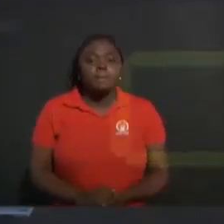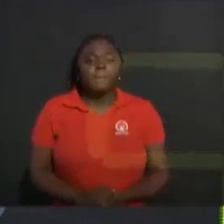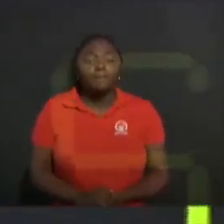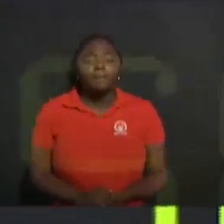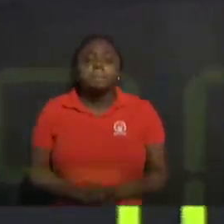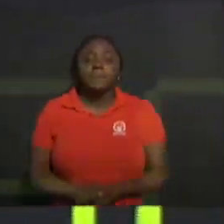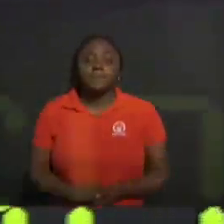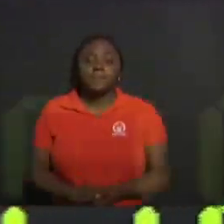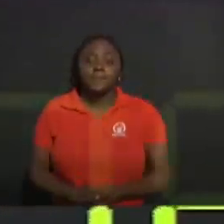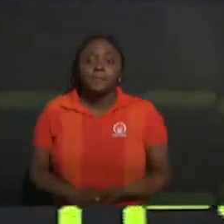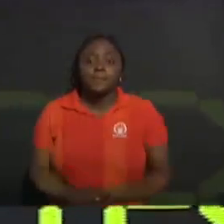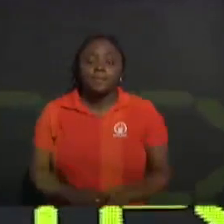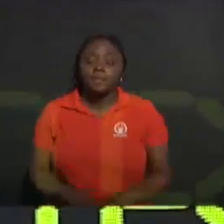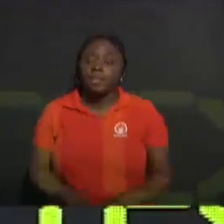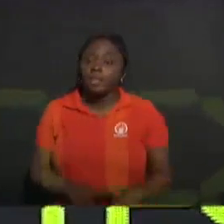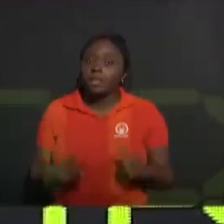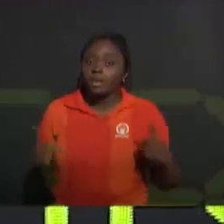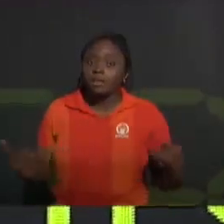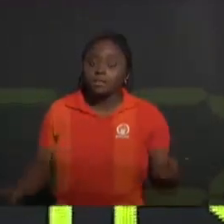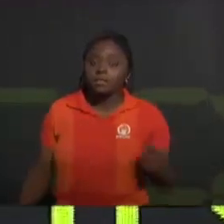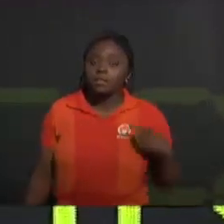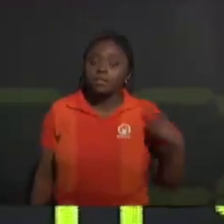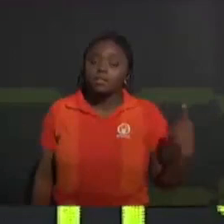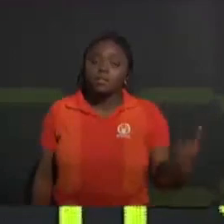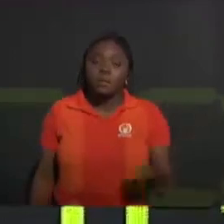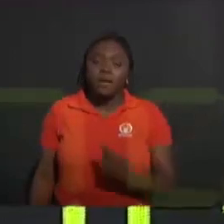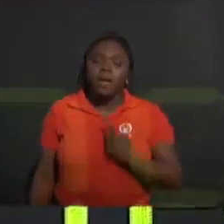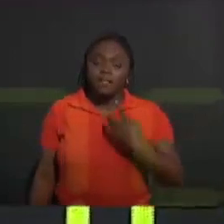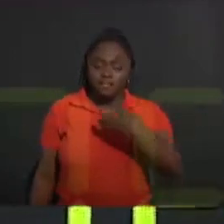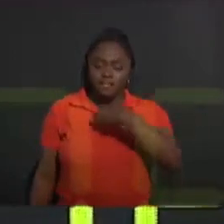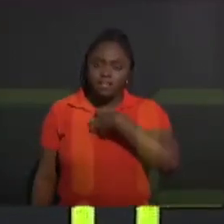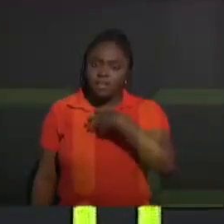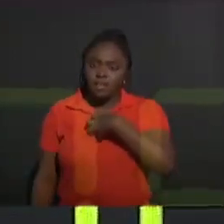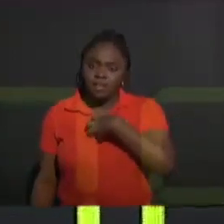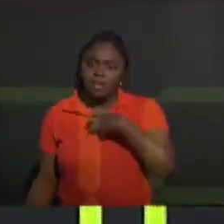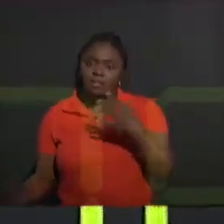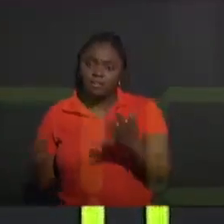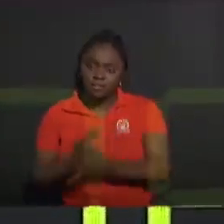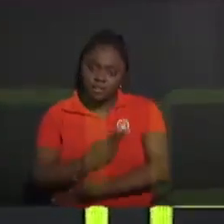Mas aqui entre nós, quem sente que algo grande está para acontecer?